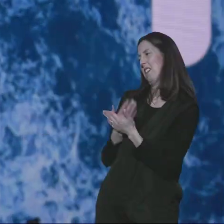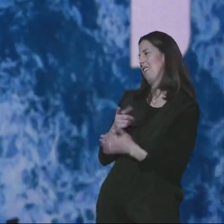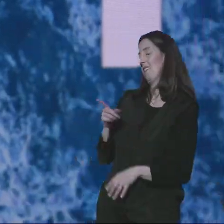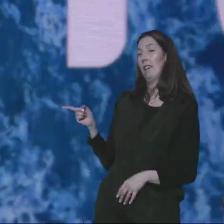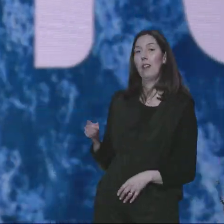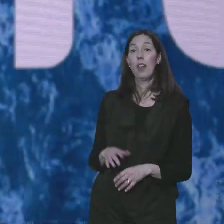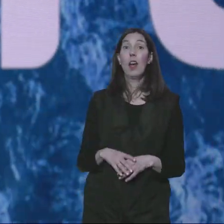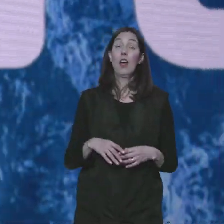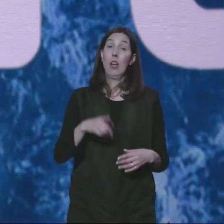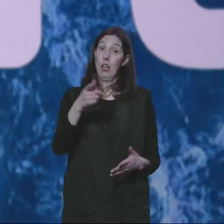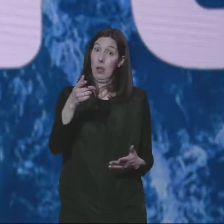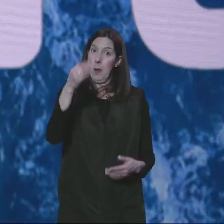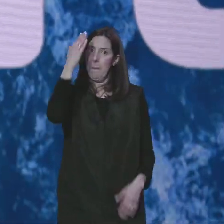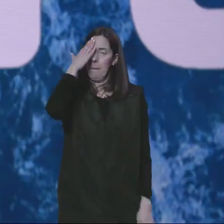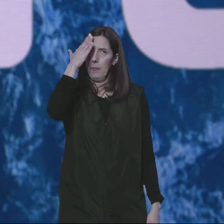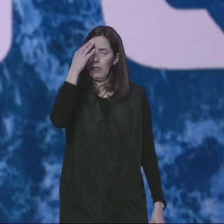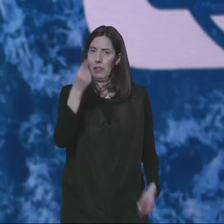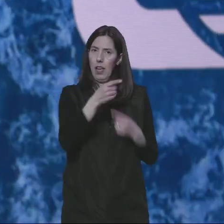não entende,